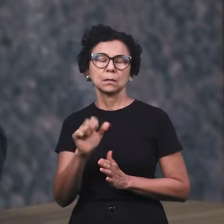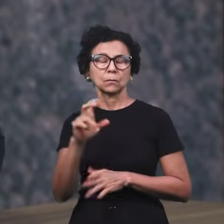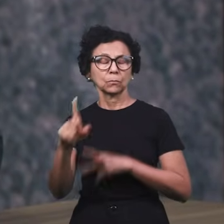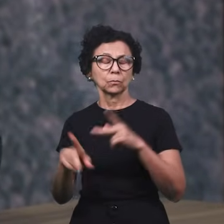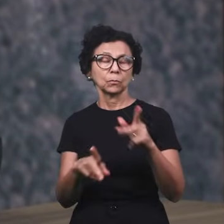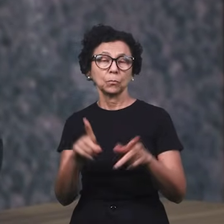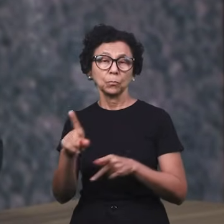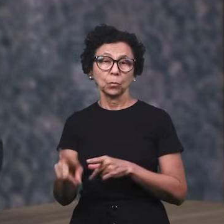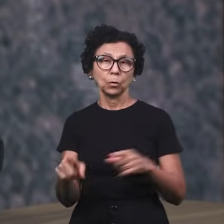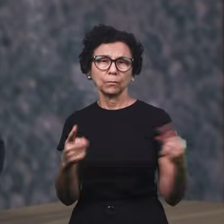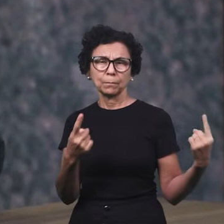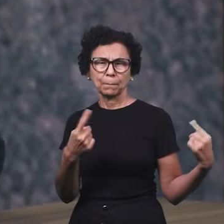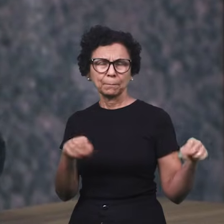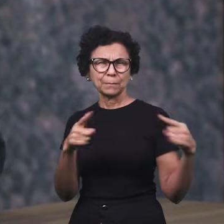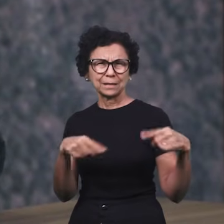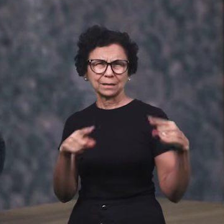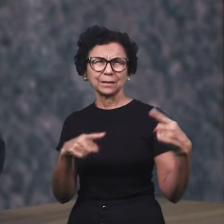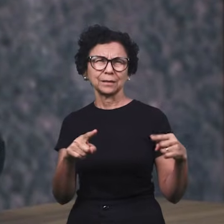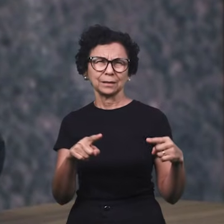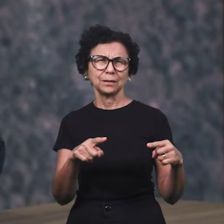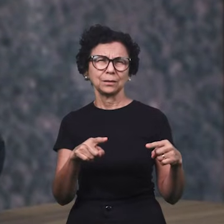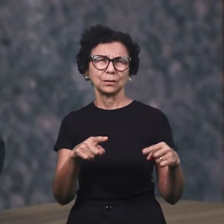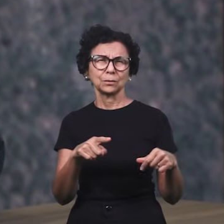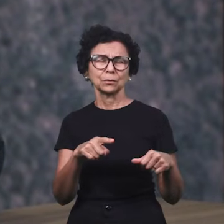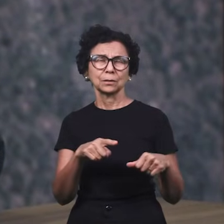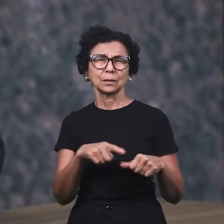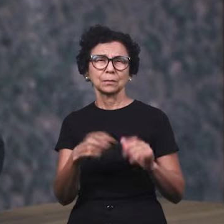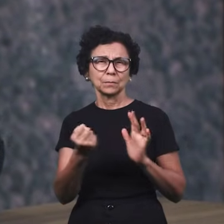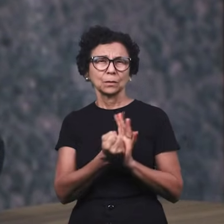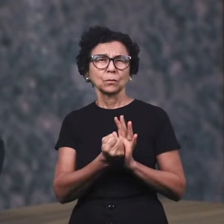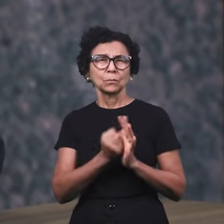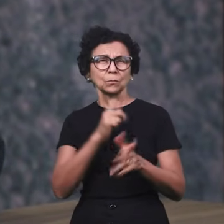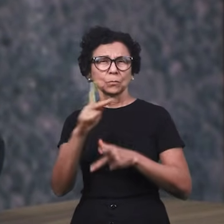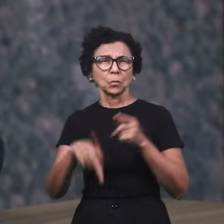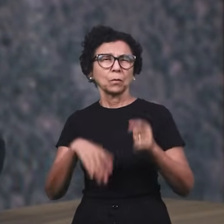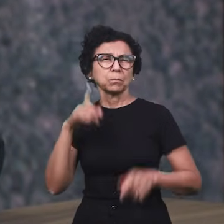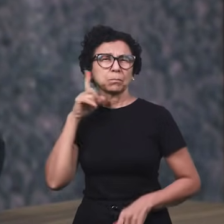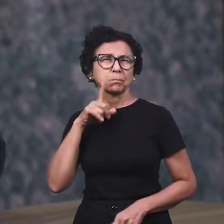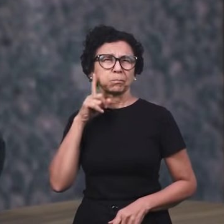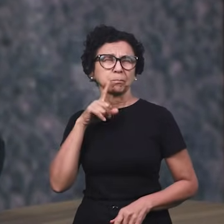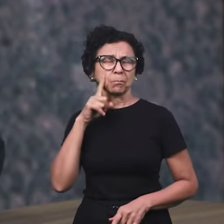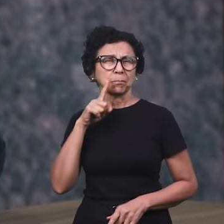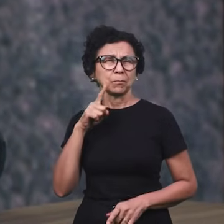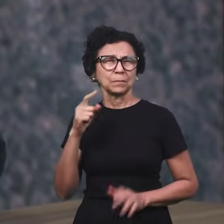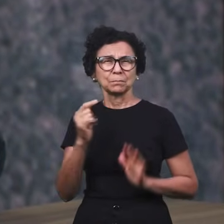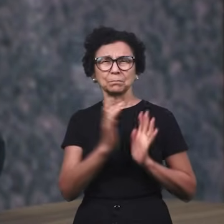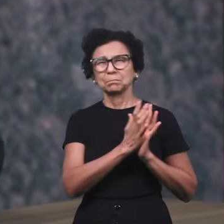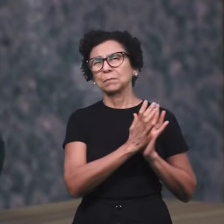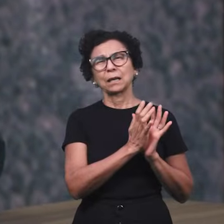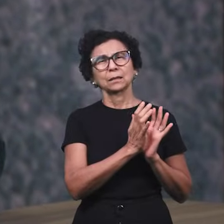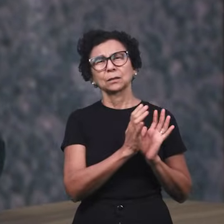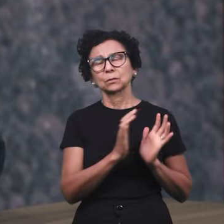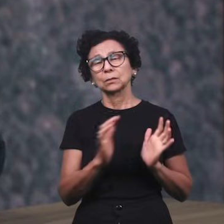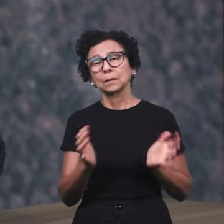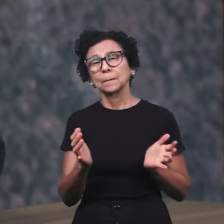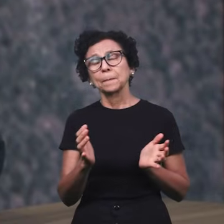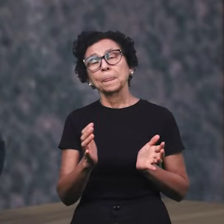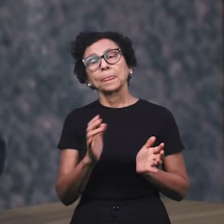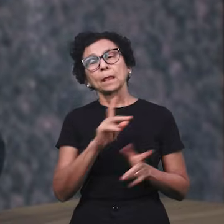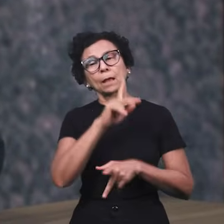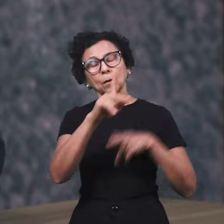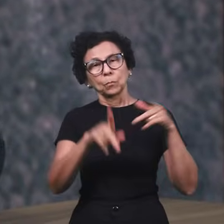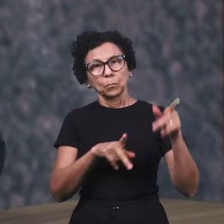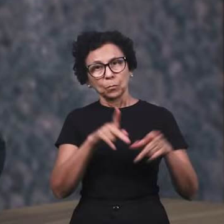muito a história do povo dos Estados Unidos, a história desse país, esse impacto, essa marca, que